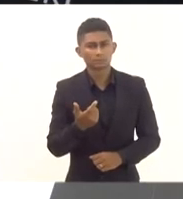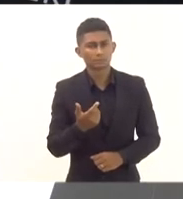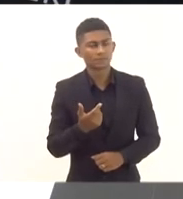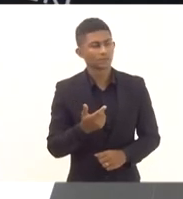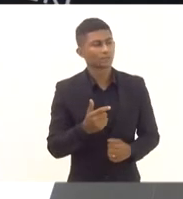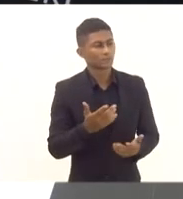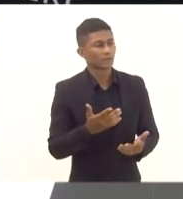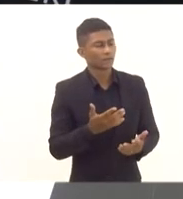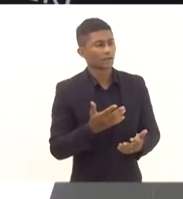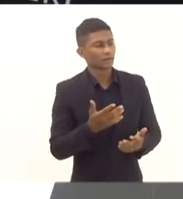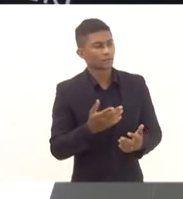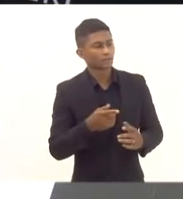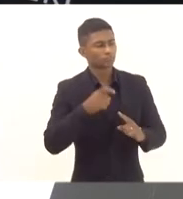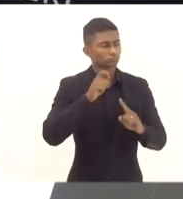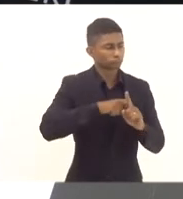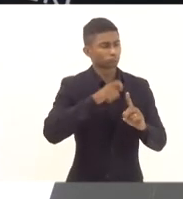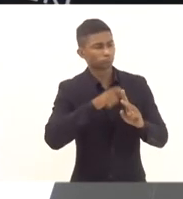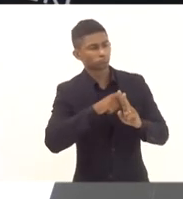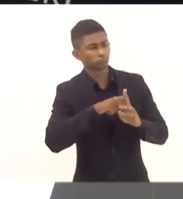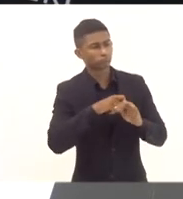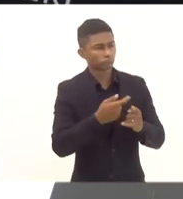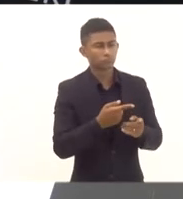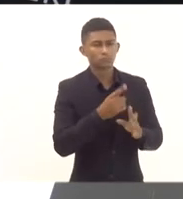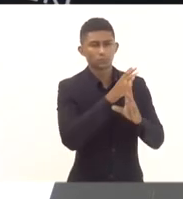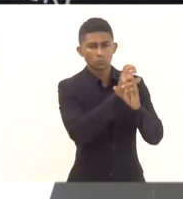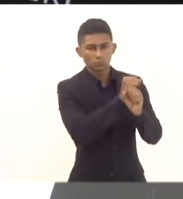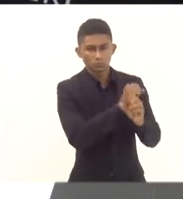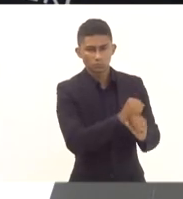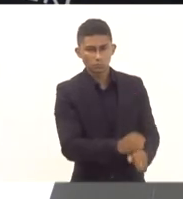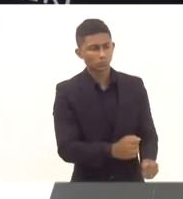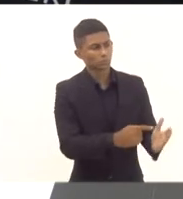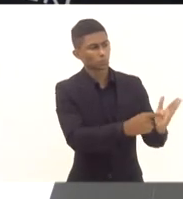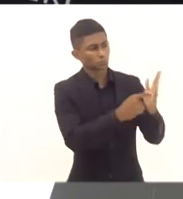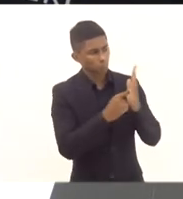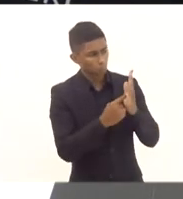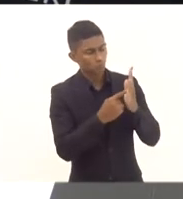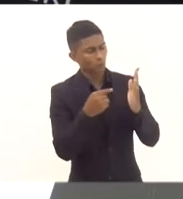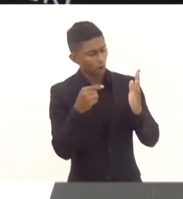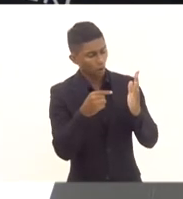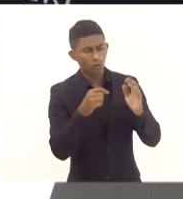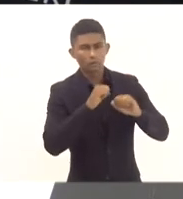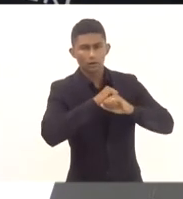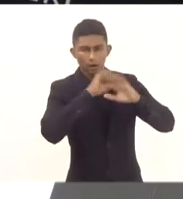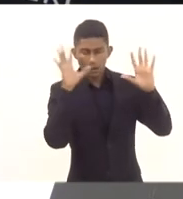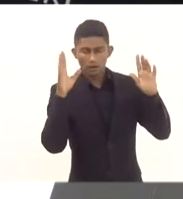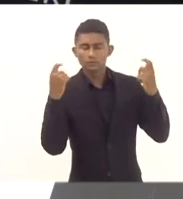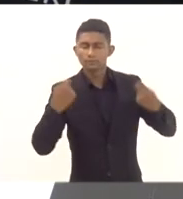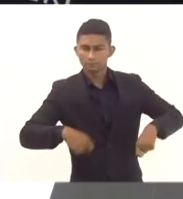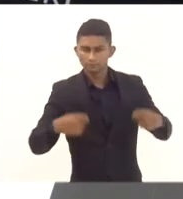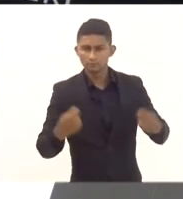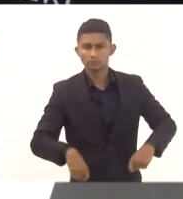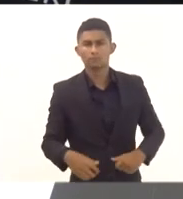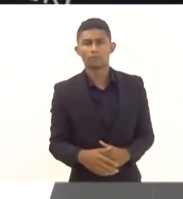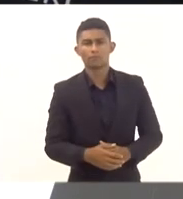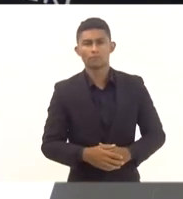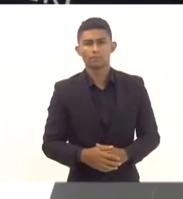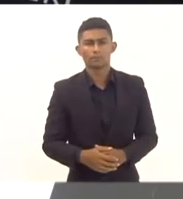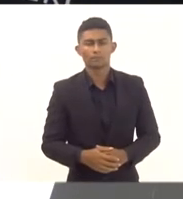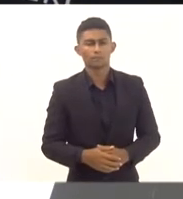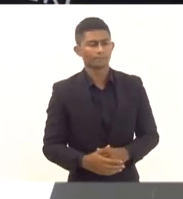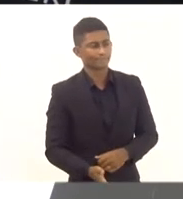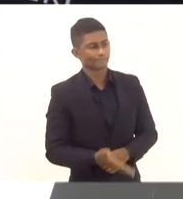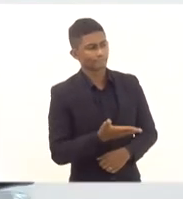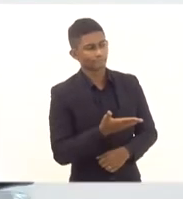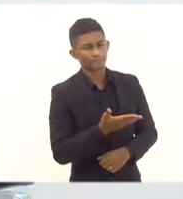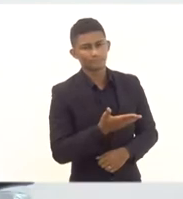periodicamente essa essa ação de transparência da prefeitura da Prefeitura de culpa da da